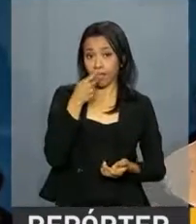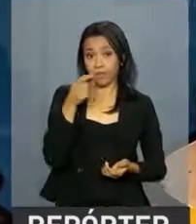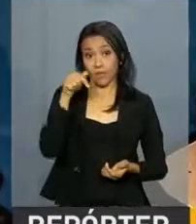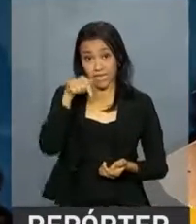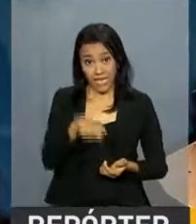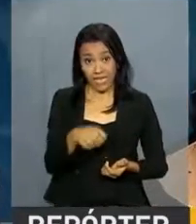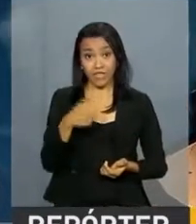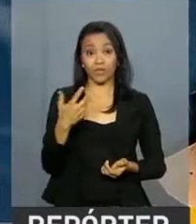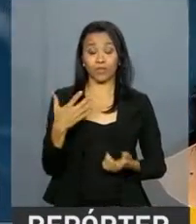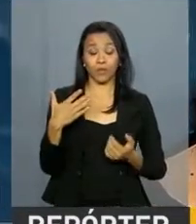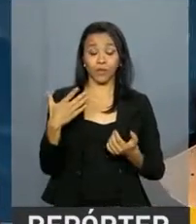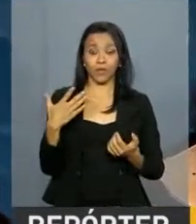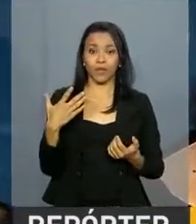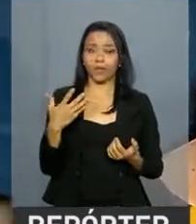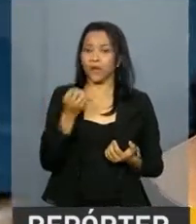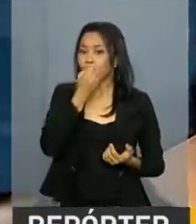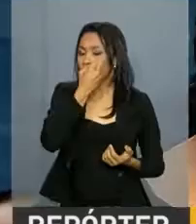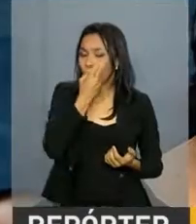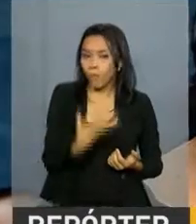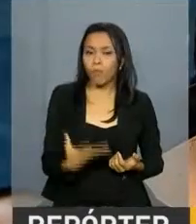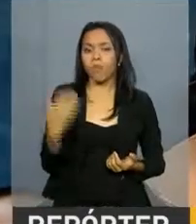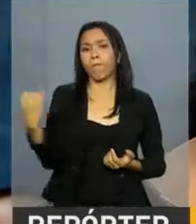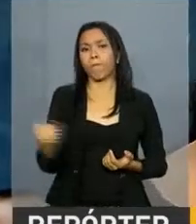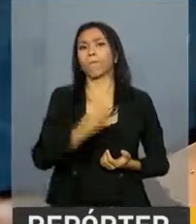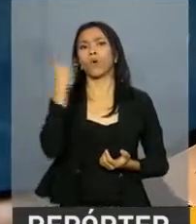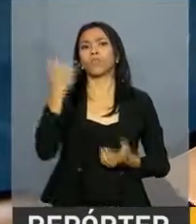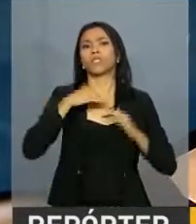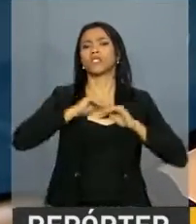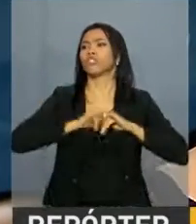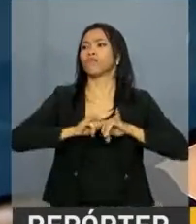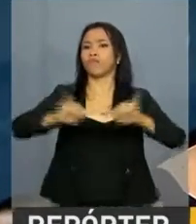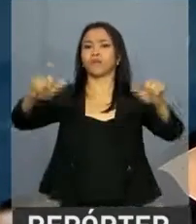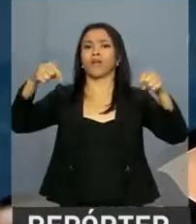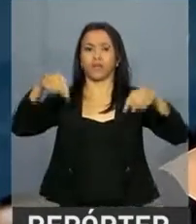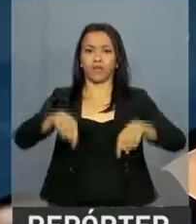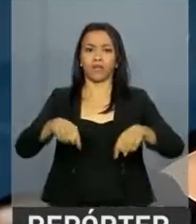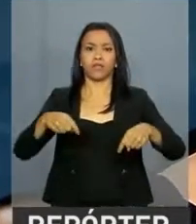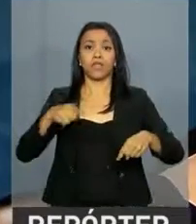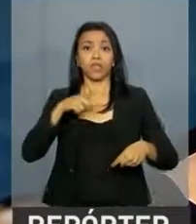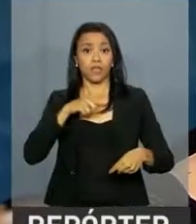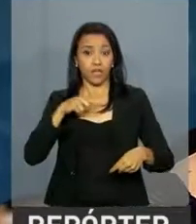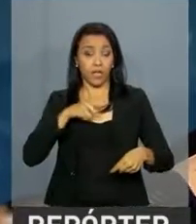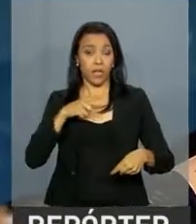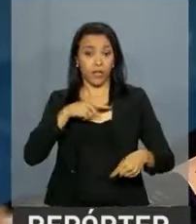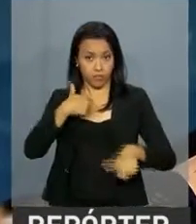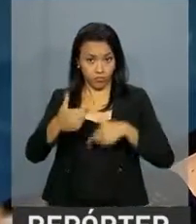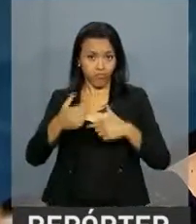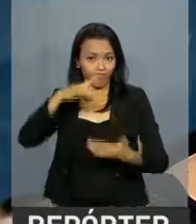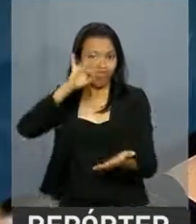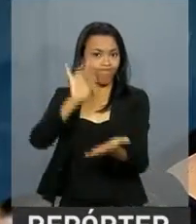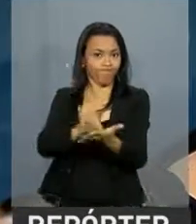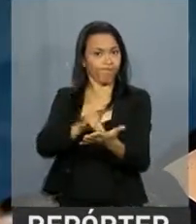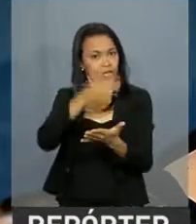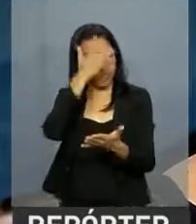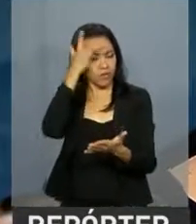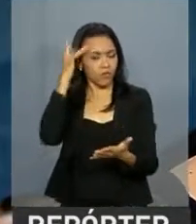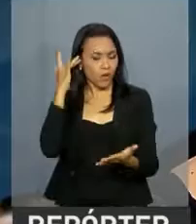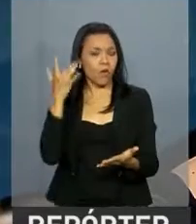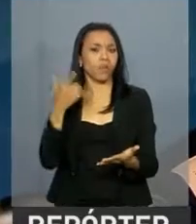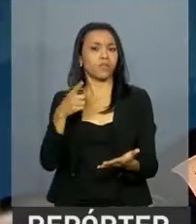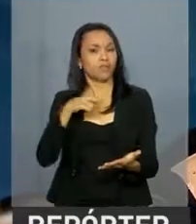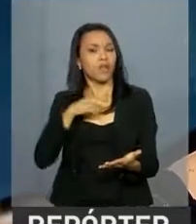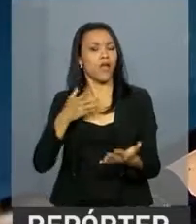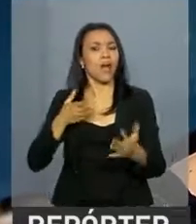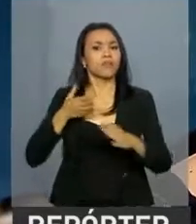tem um efeito muito importante no sentido de tanto ter uma ação concreta, não é, dessas pessoas, elas de fato